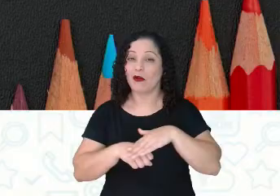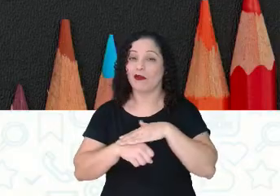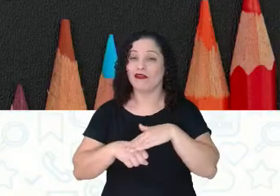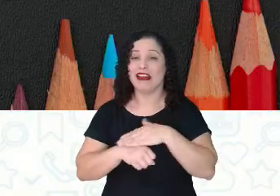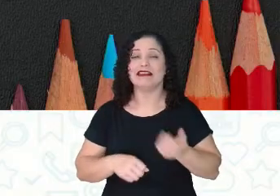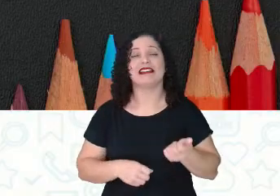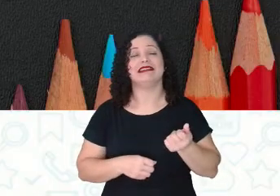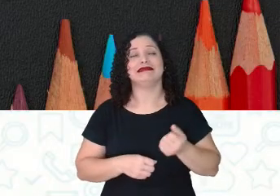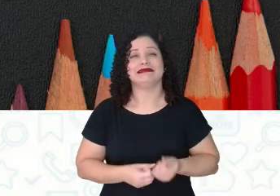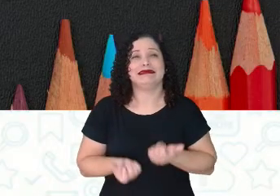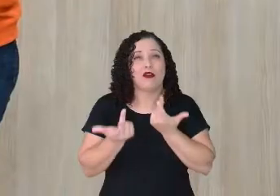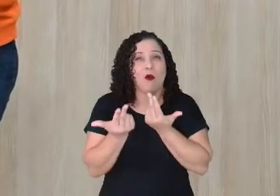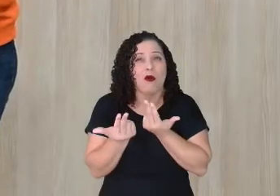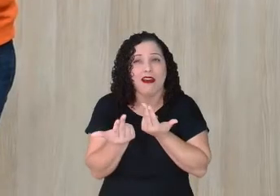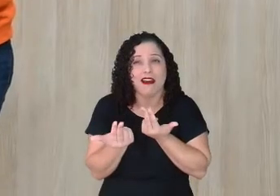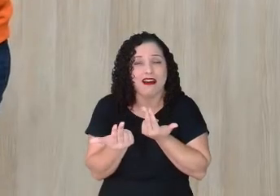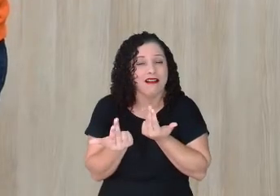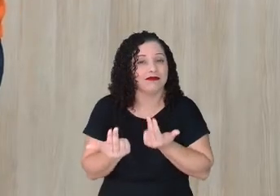prolixa,